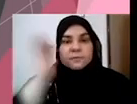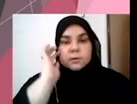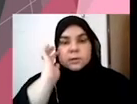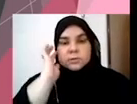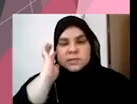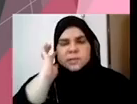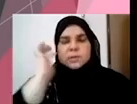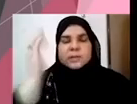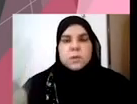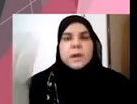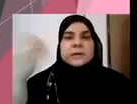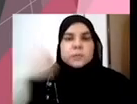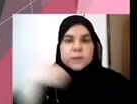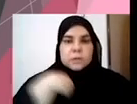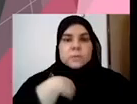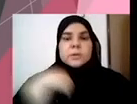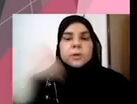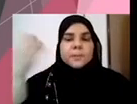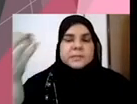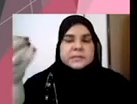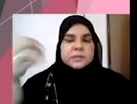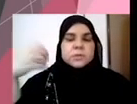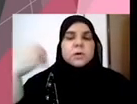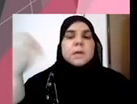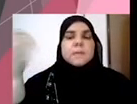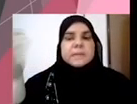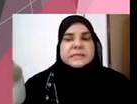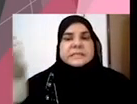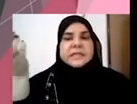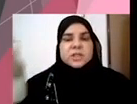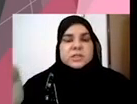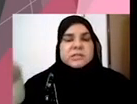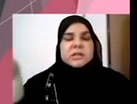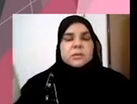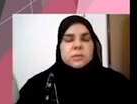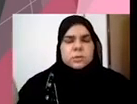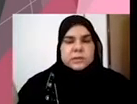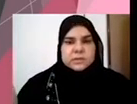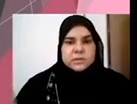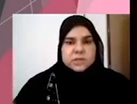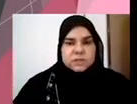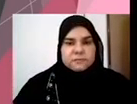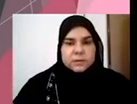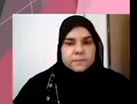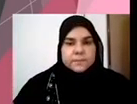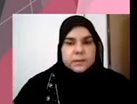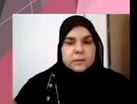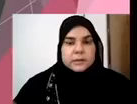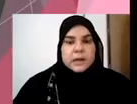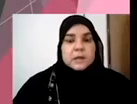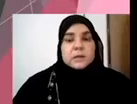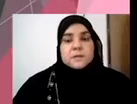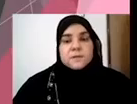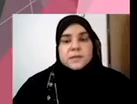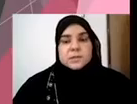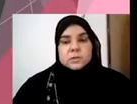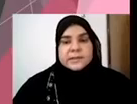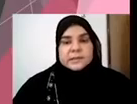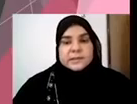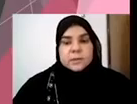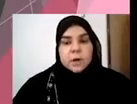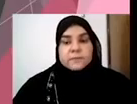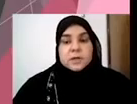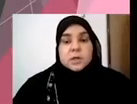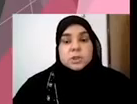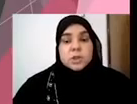dar 1,284, que é o número que eu preciso para que esteja escrito em notação científica, tá? Vezes o